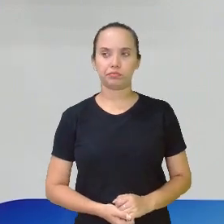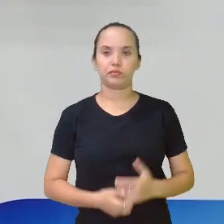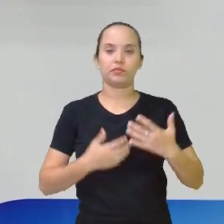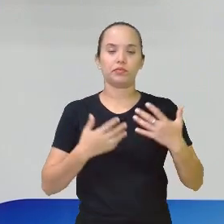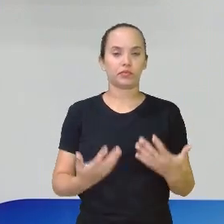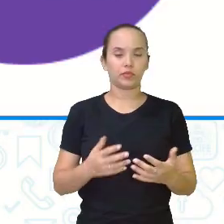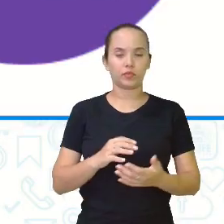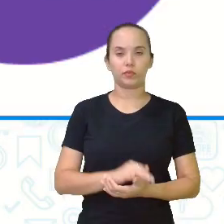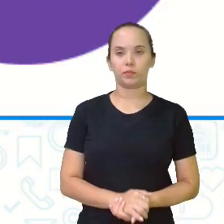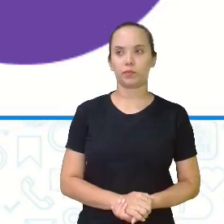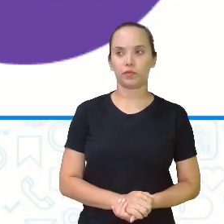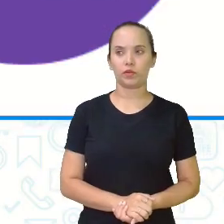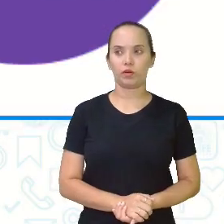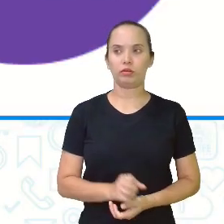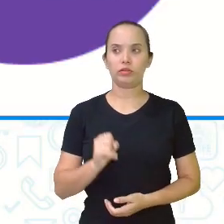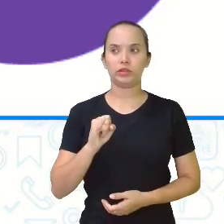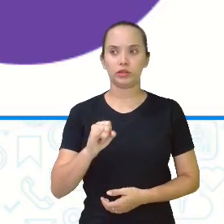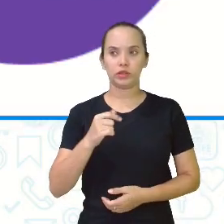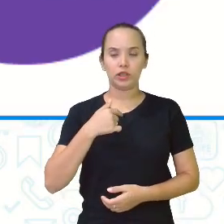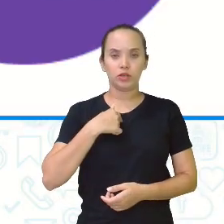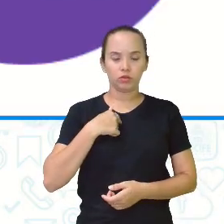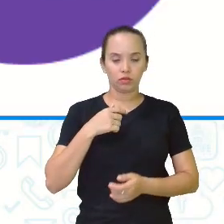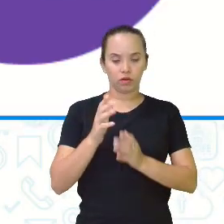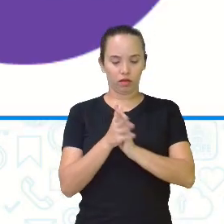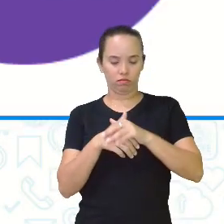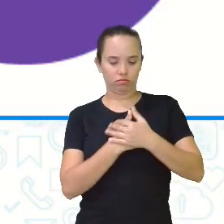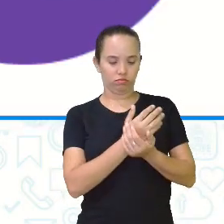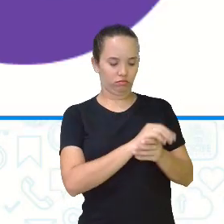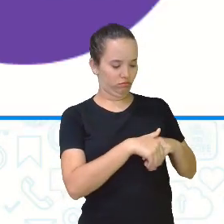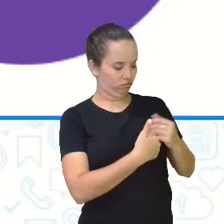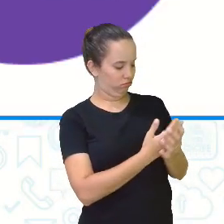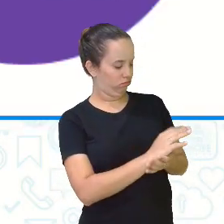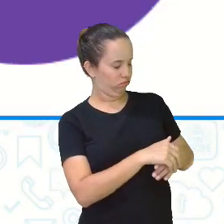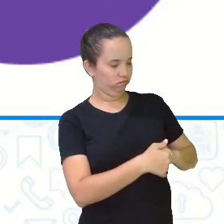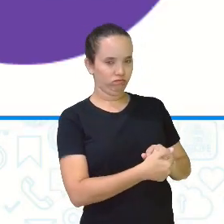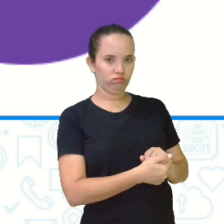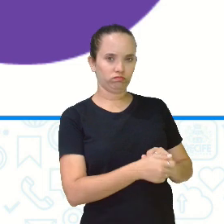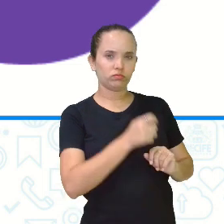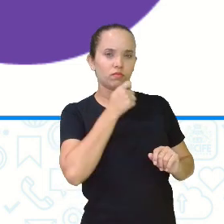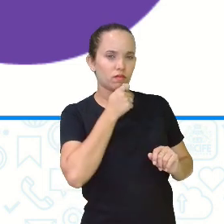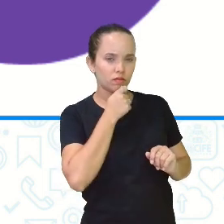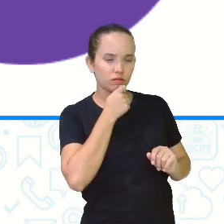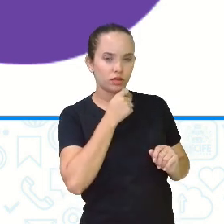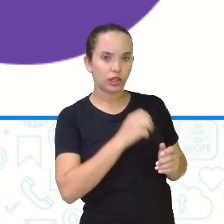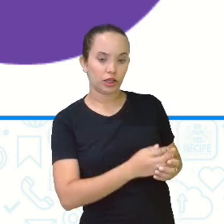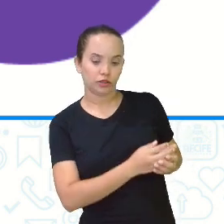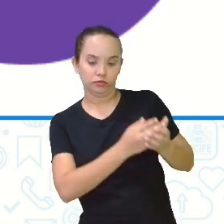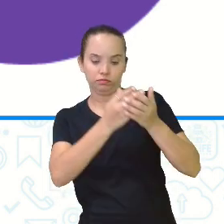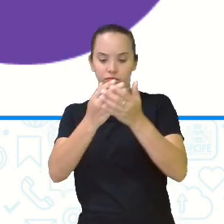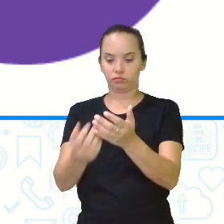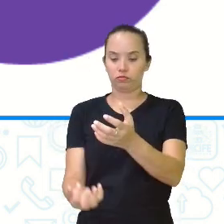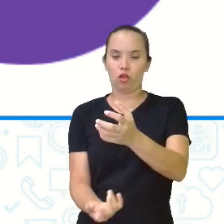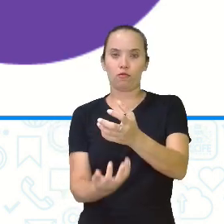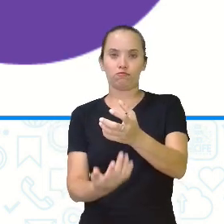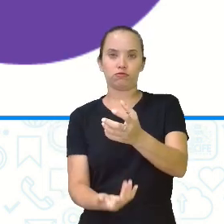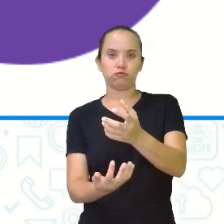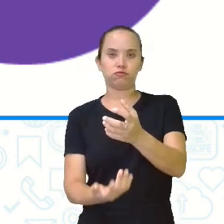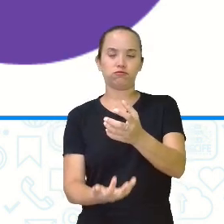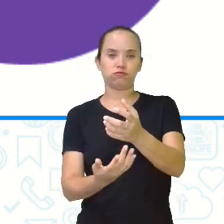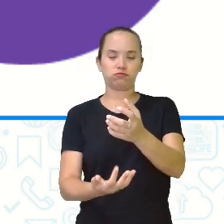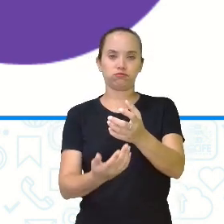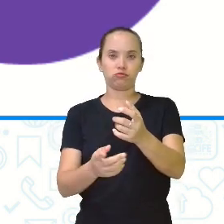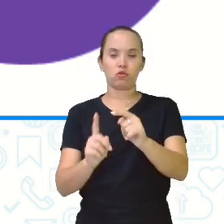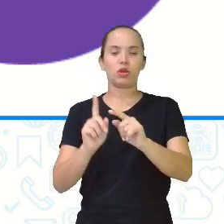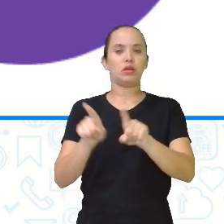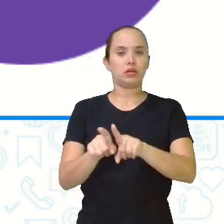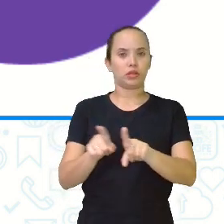Então, se eu estiver com a mão, por exemplo, molhada, banhada com álcool, estou num ambiente aberto e